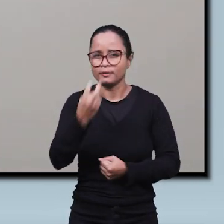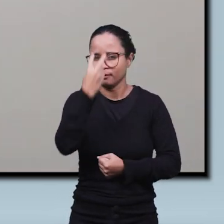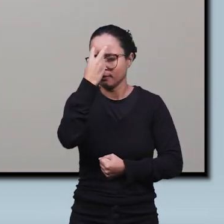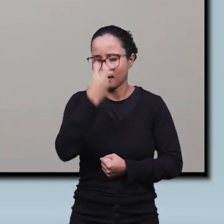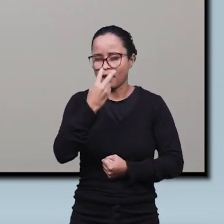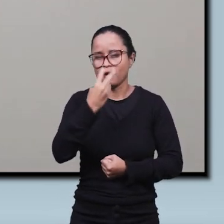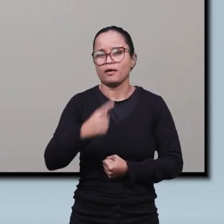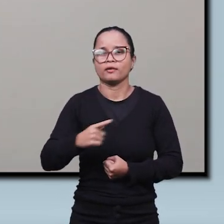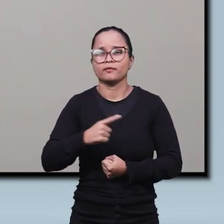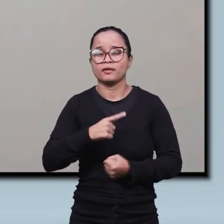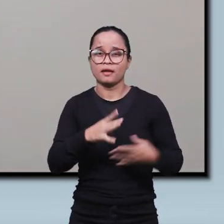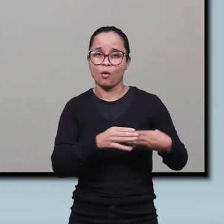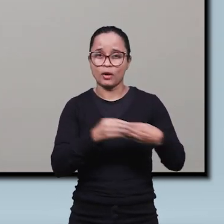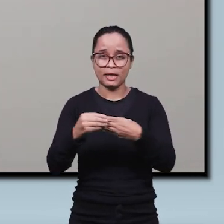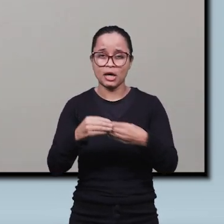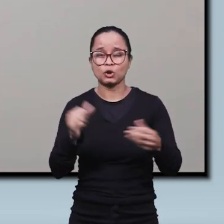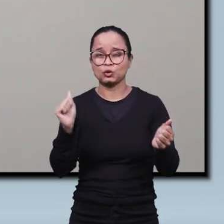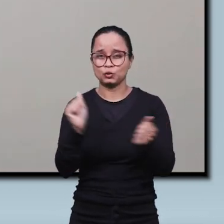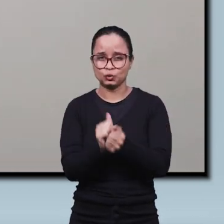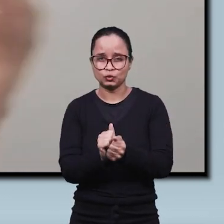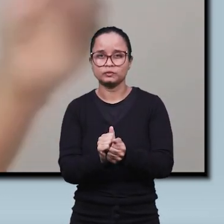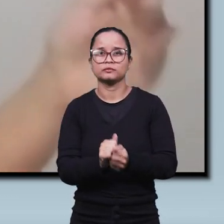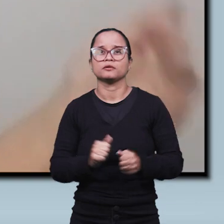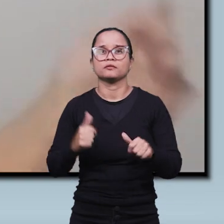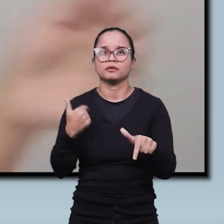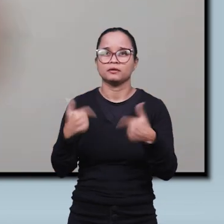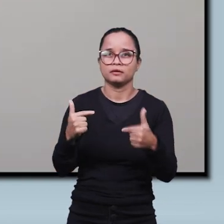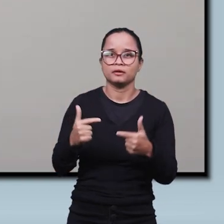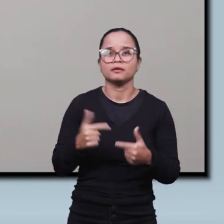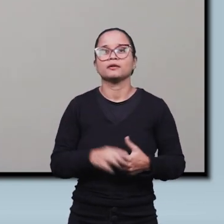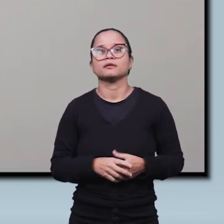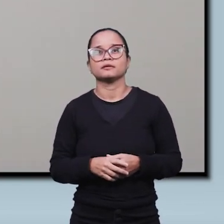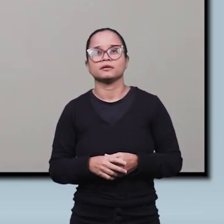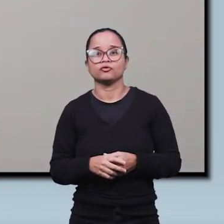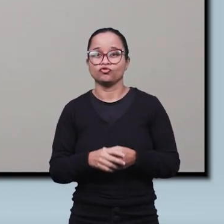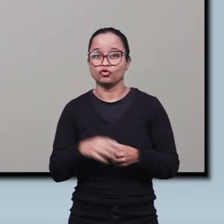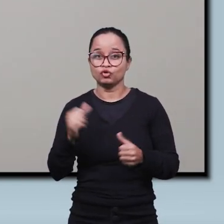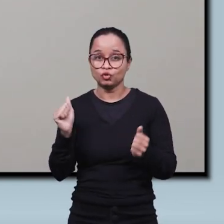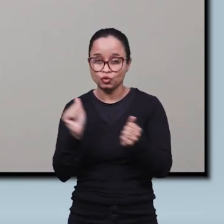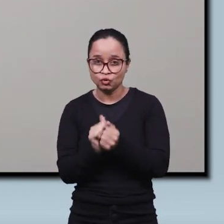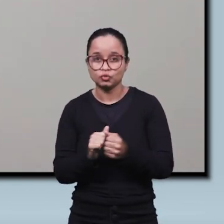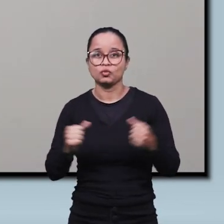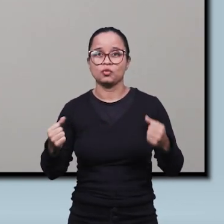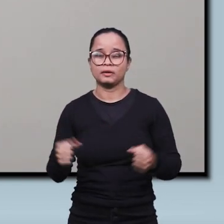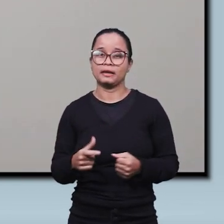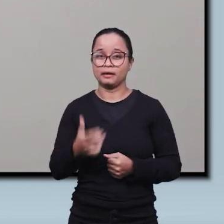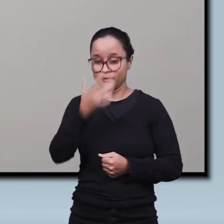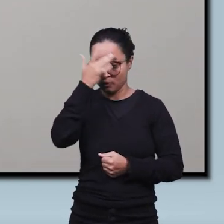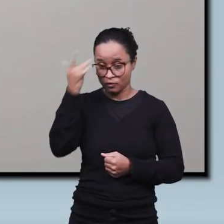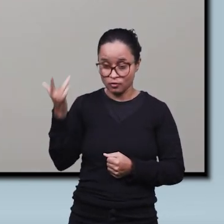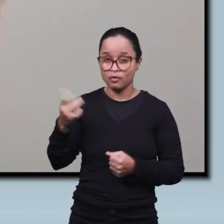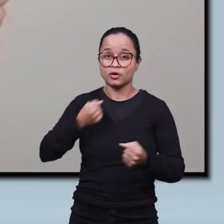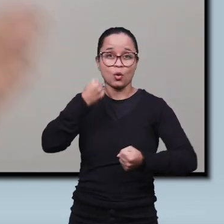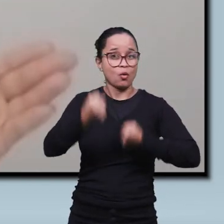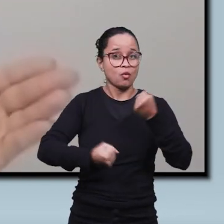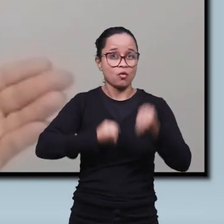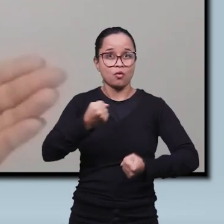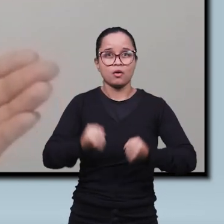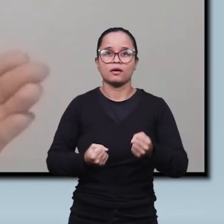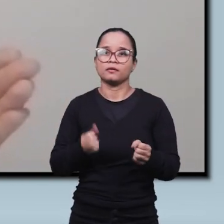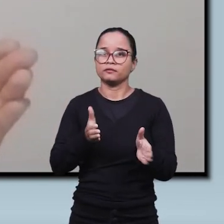o guia, em que ele vai estar ali trabalhando junto com o esportista, né, no caso